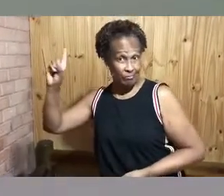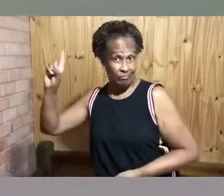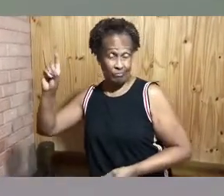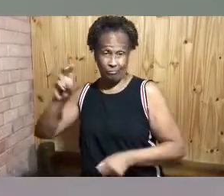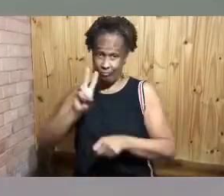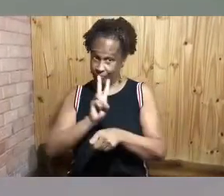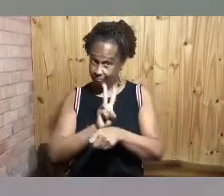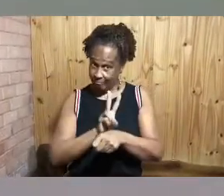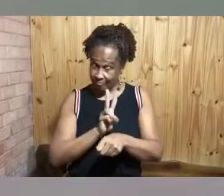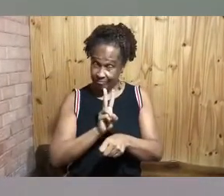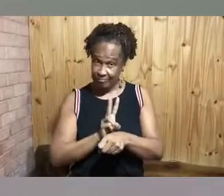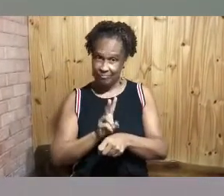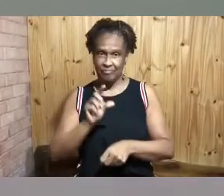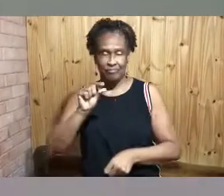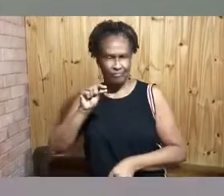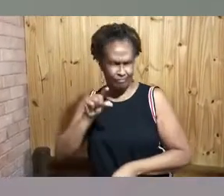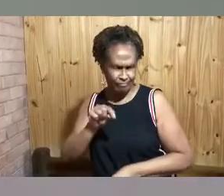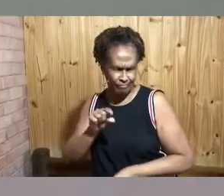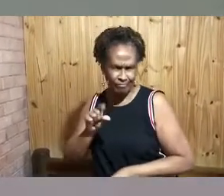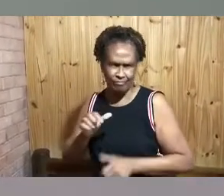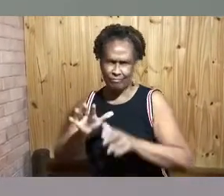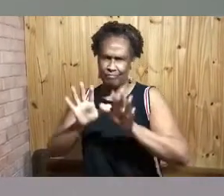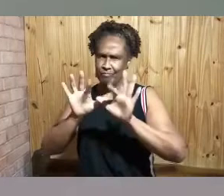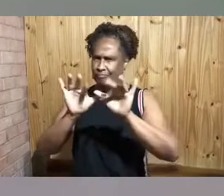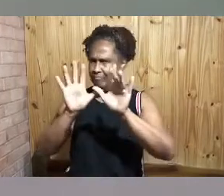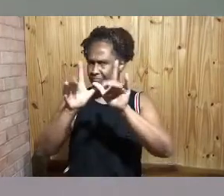capim, Deus cuida dos